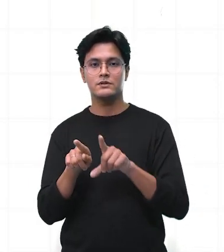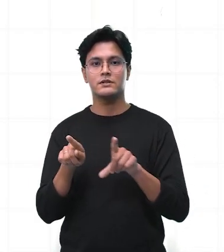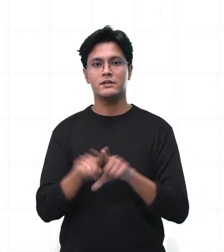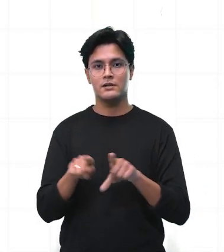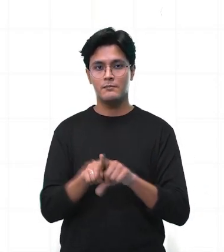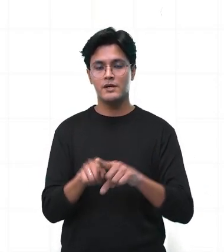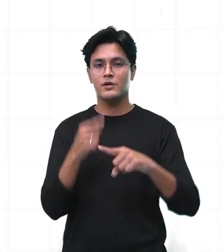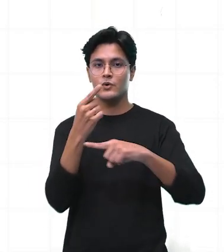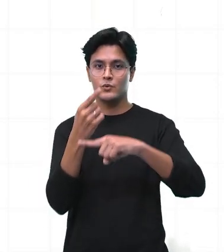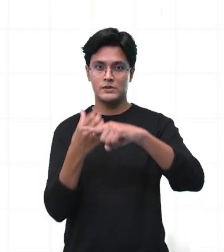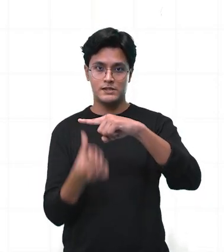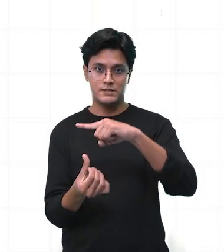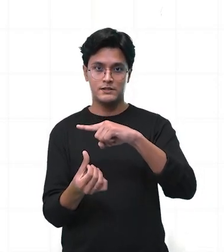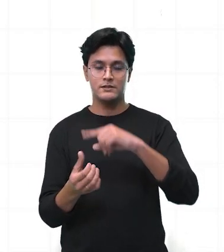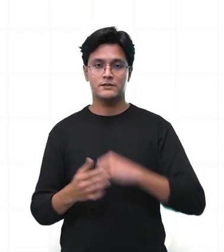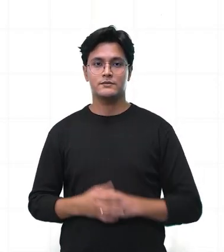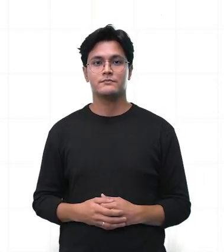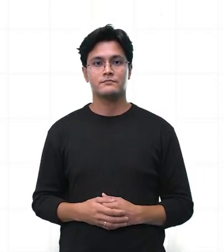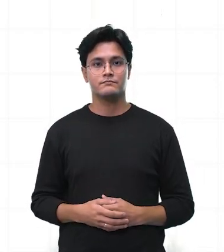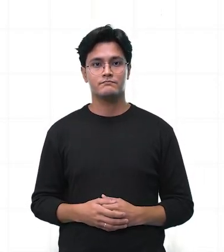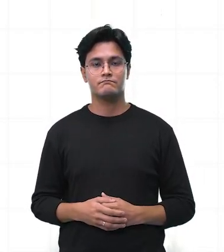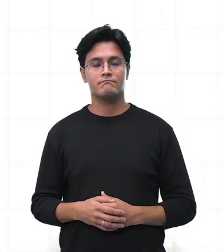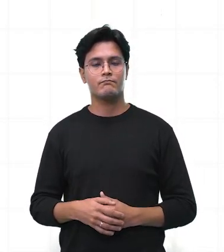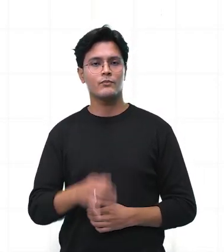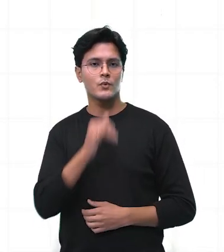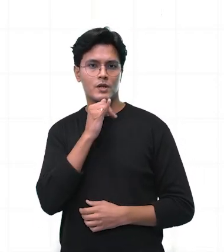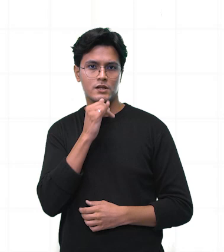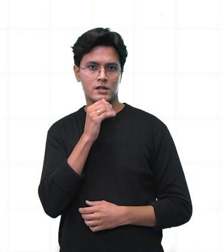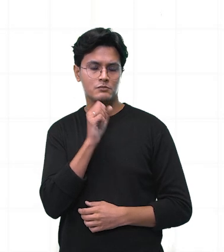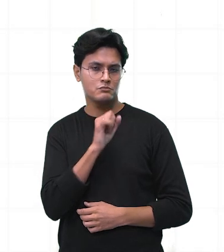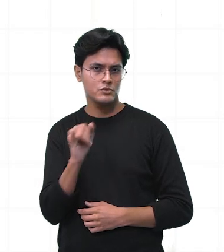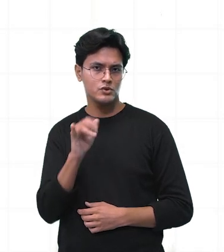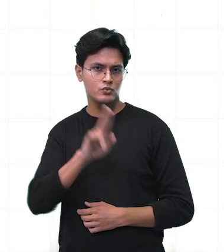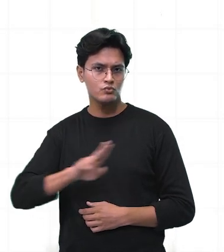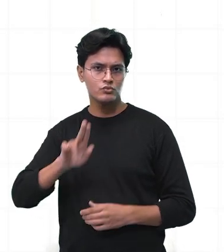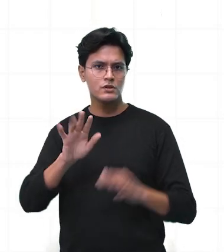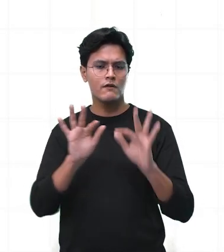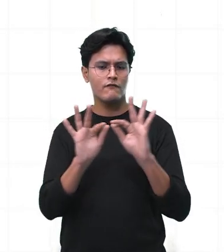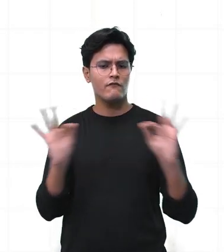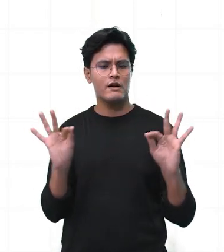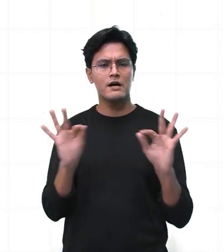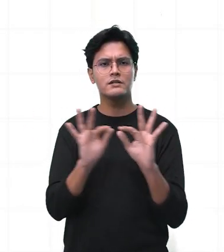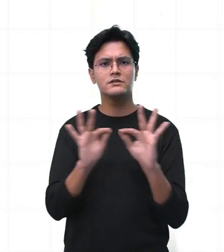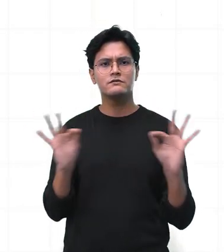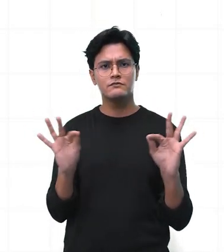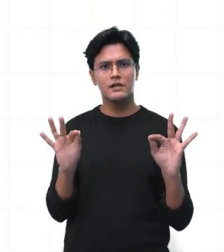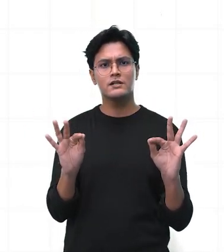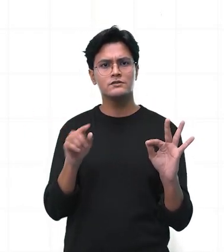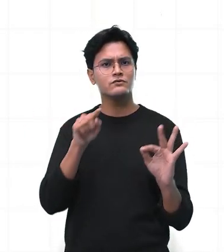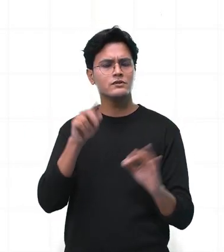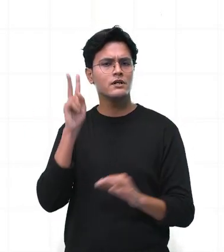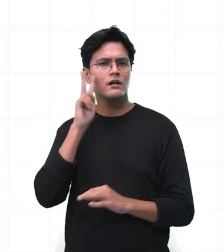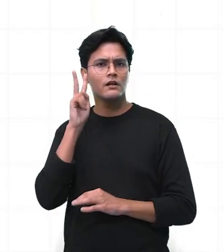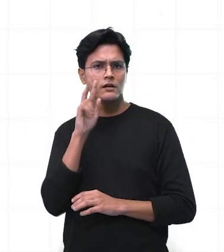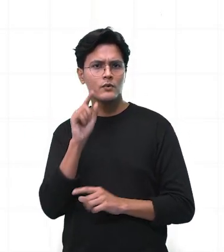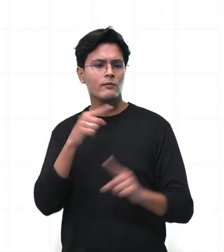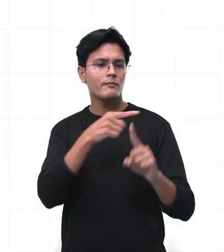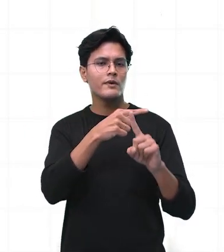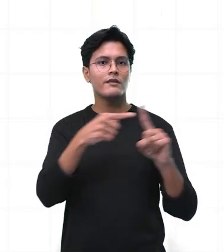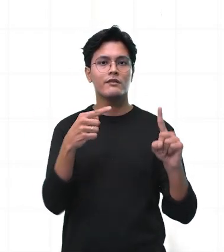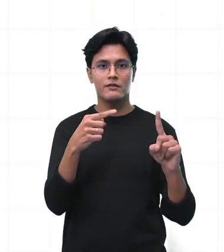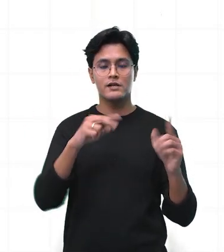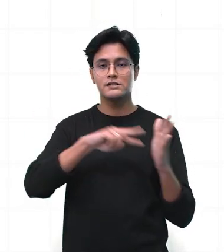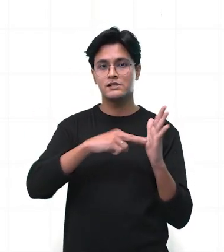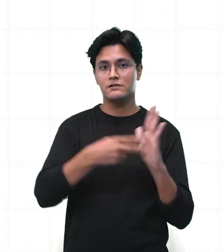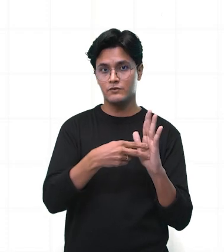tá? Então, quando eu falo dessas expressões ou nessas frases, você lembra, metade quer